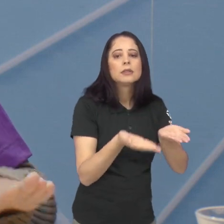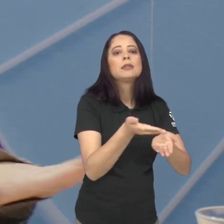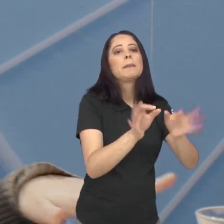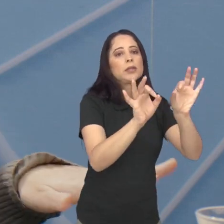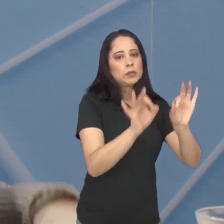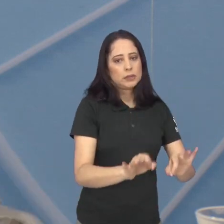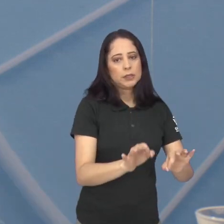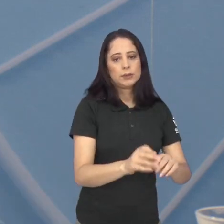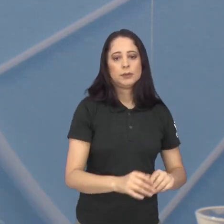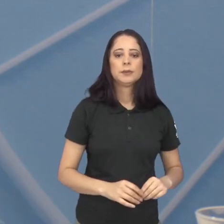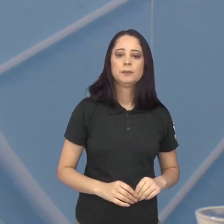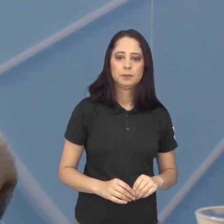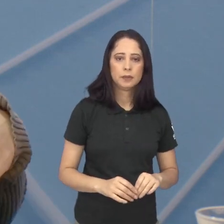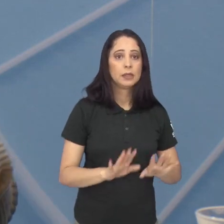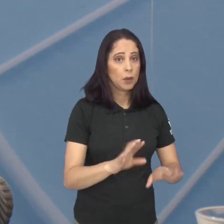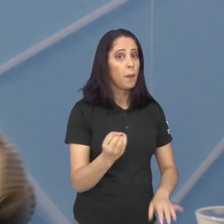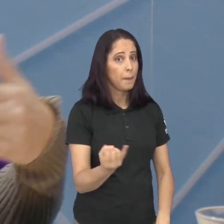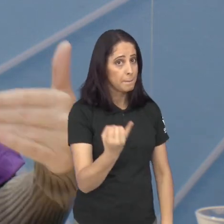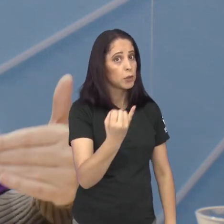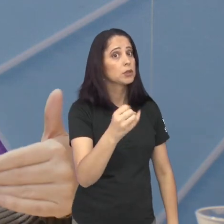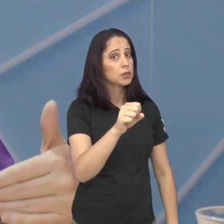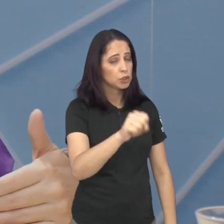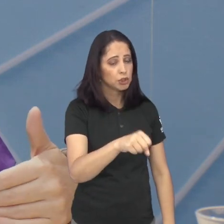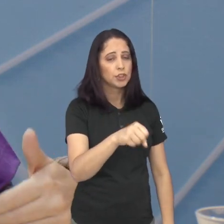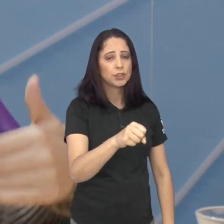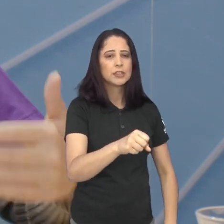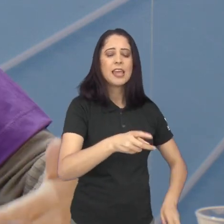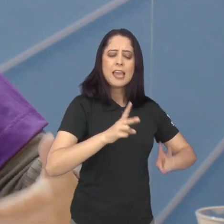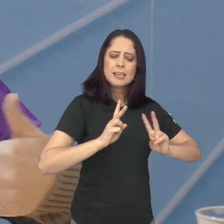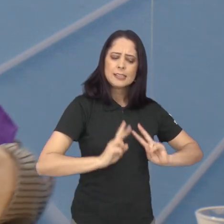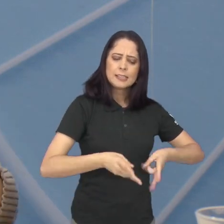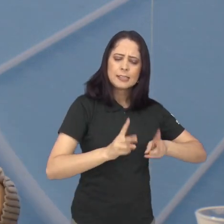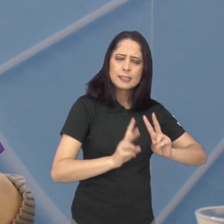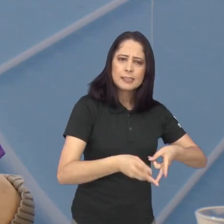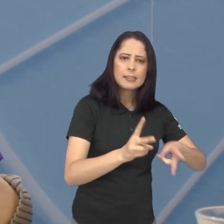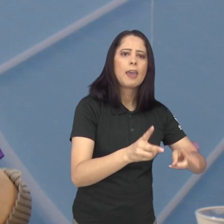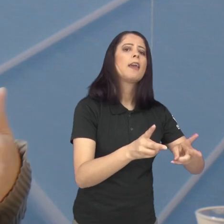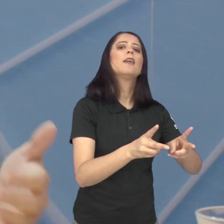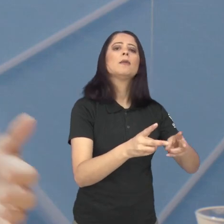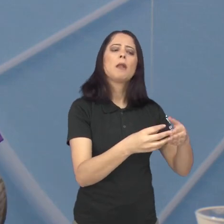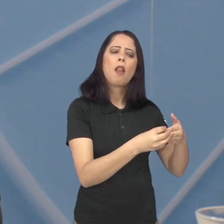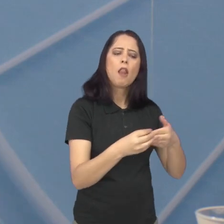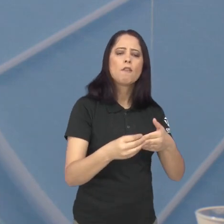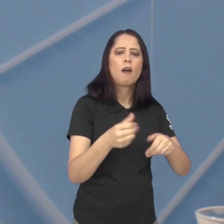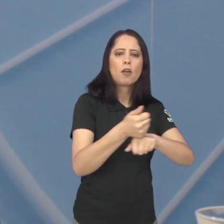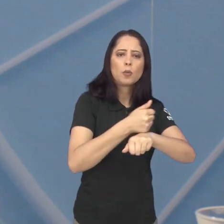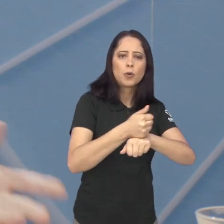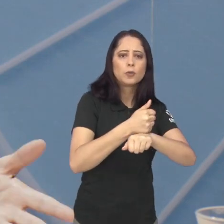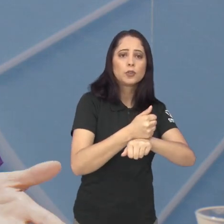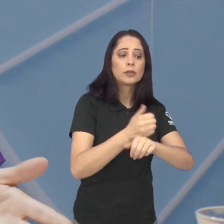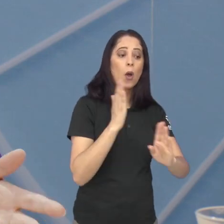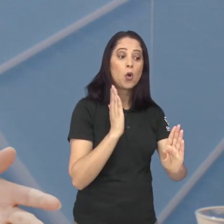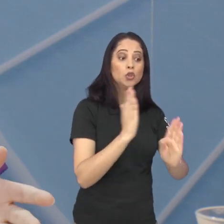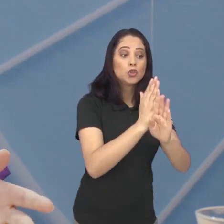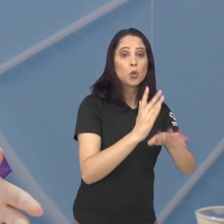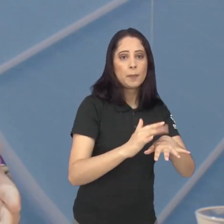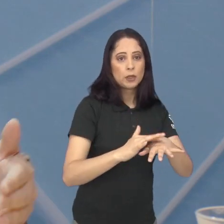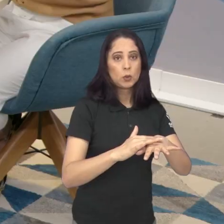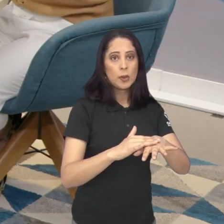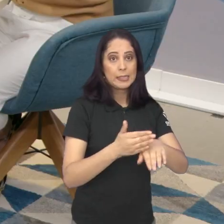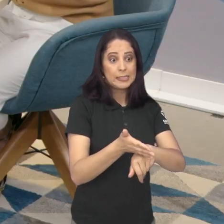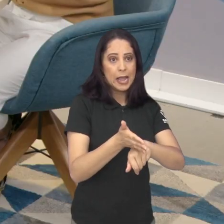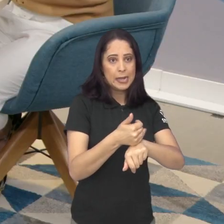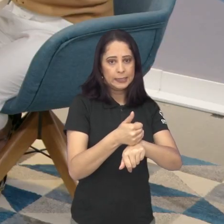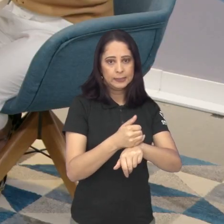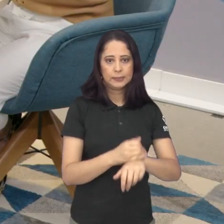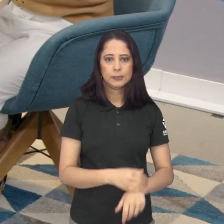intervenções, quanto antes, melhor. Né? Então é importante que a gente tenha esse diagnóstico mais cedo para que a gente possa procurar isso, nem sempre é o que acontece. E